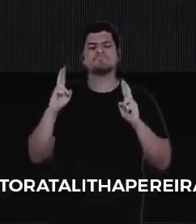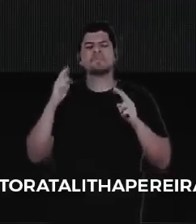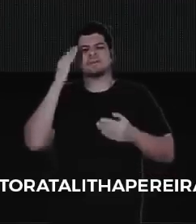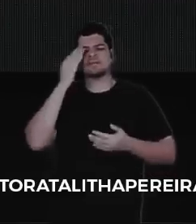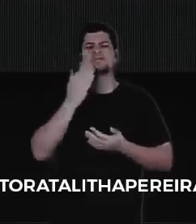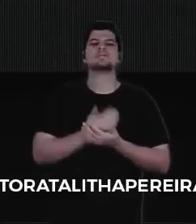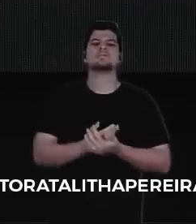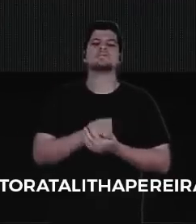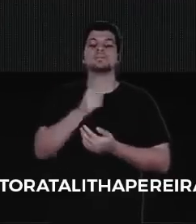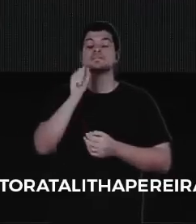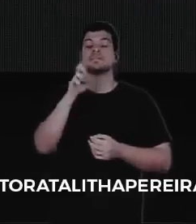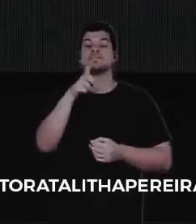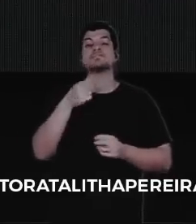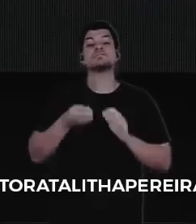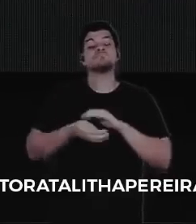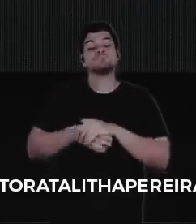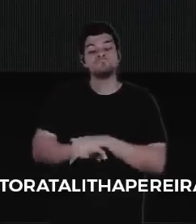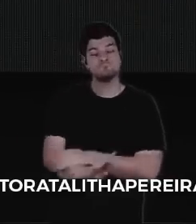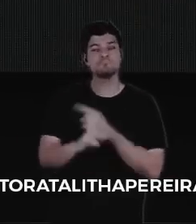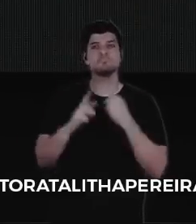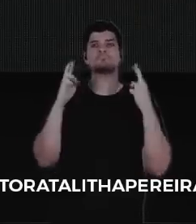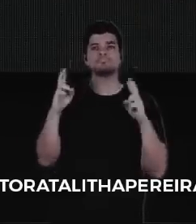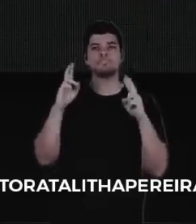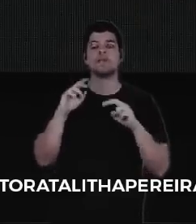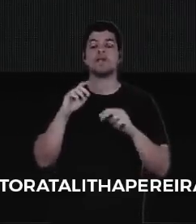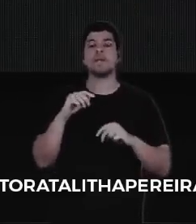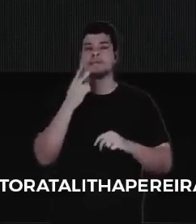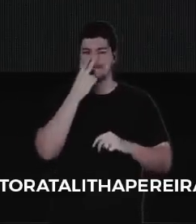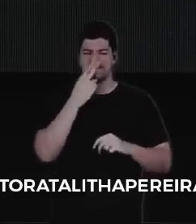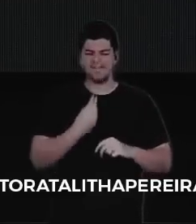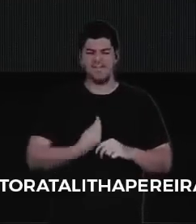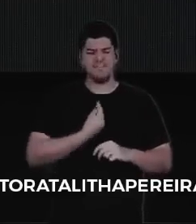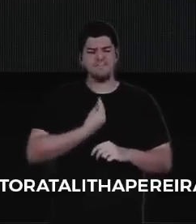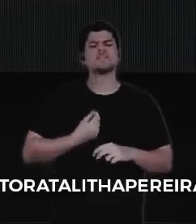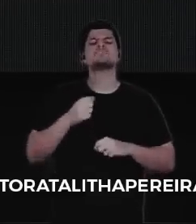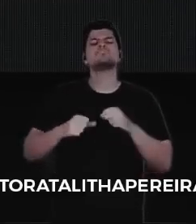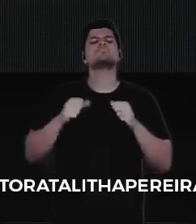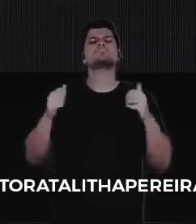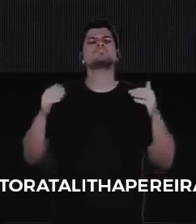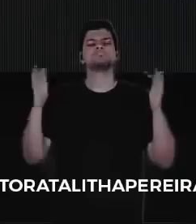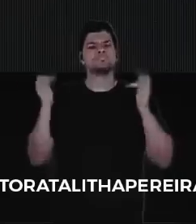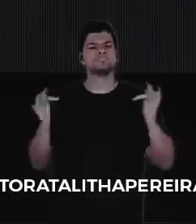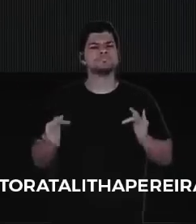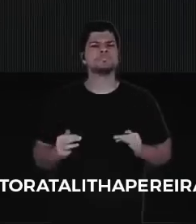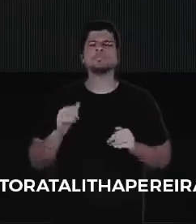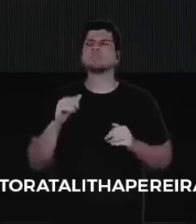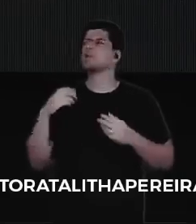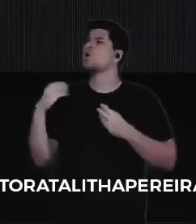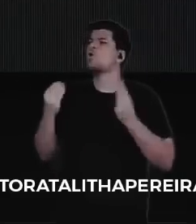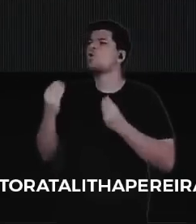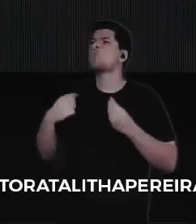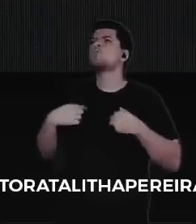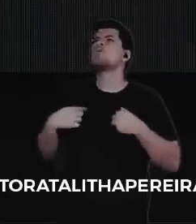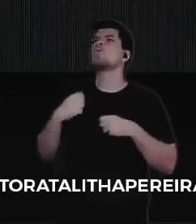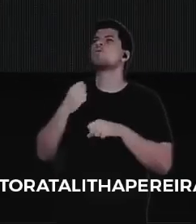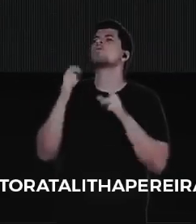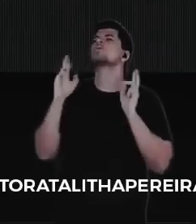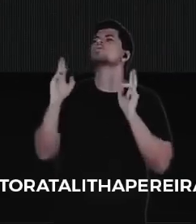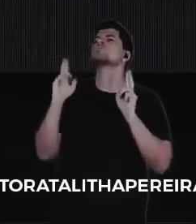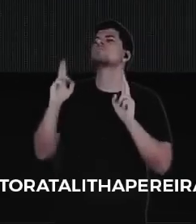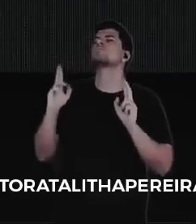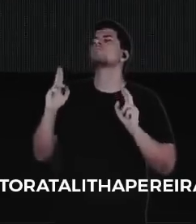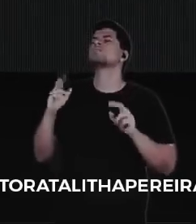um espírito permanentemente feliz. E como é que a gente pratica a esperança? Sempre tendo palavras de esperança no